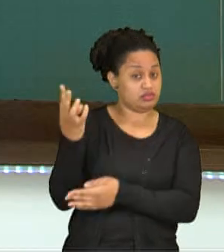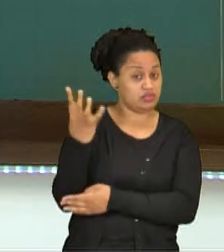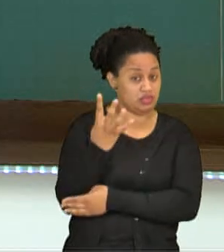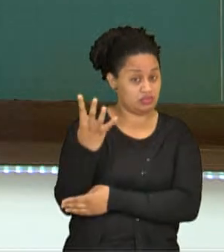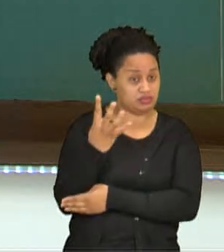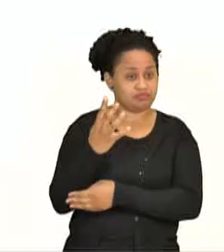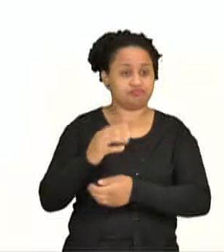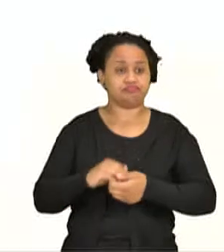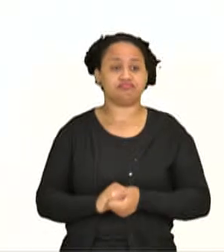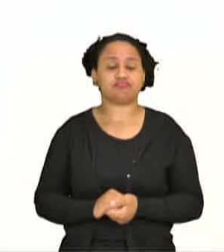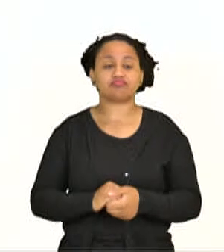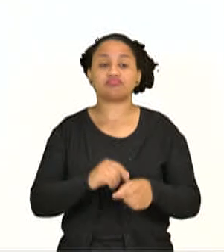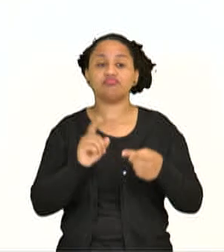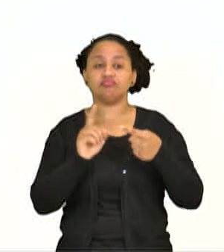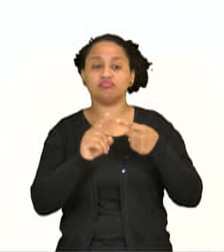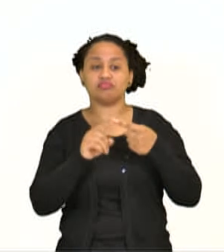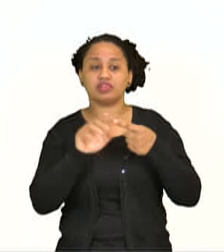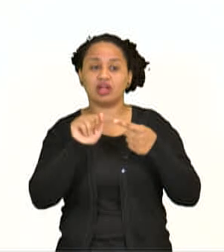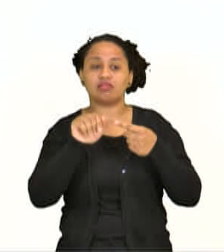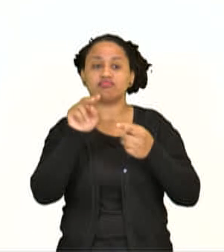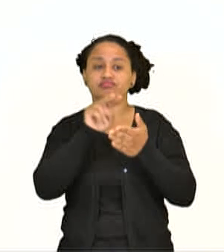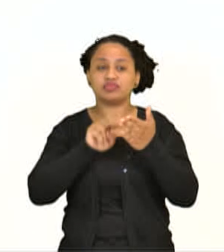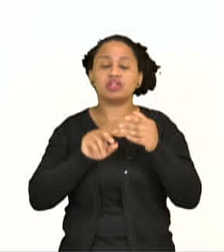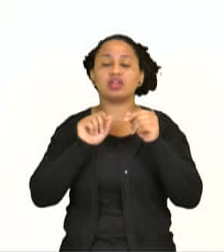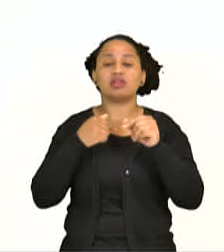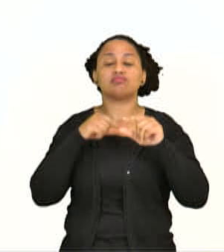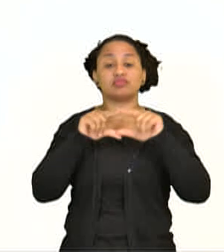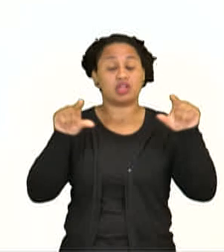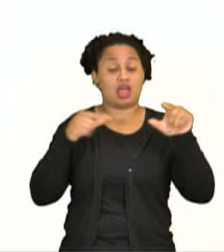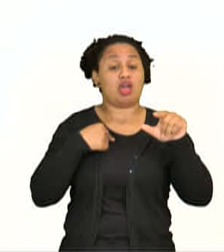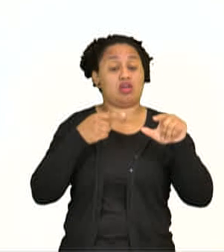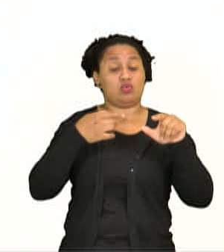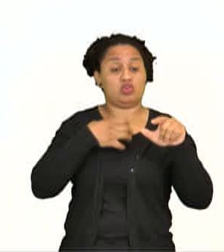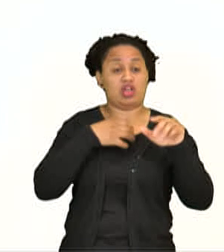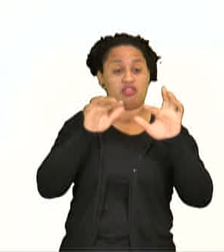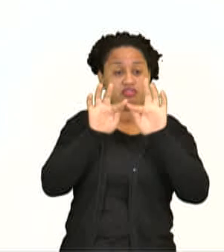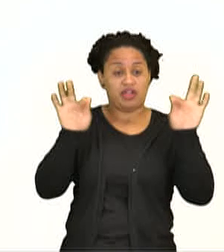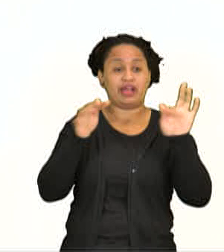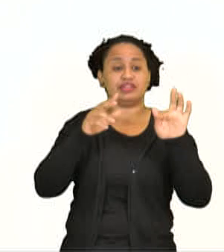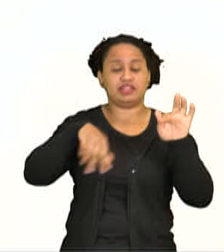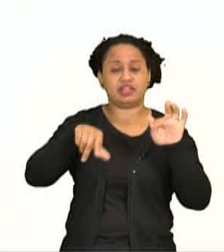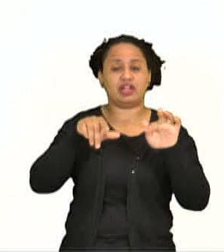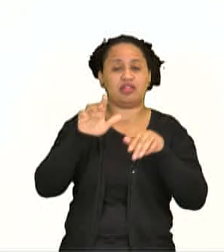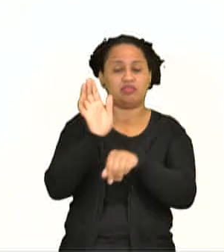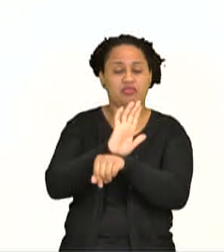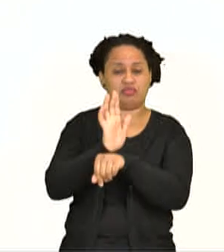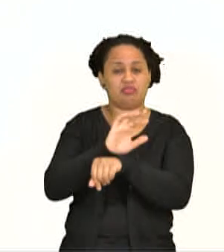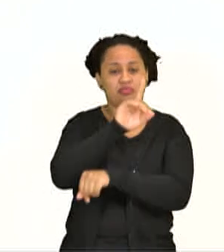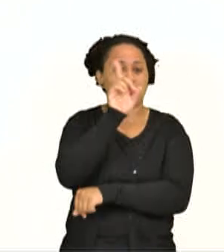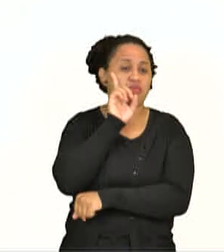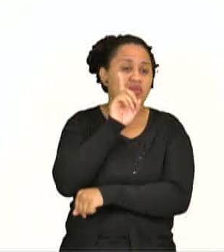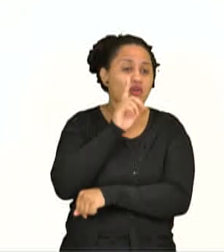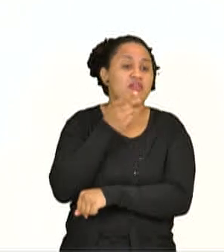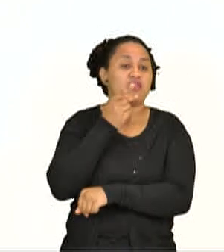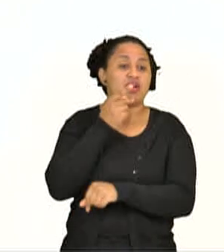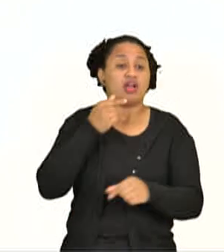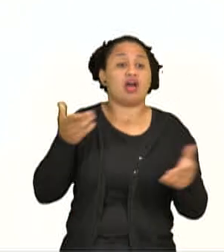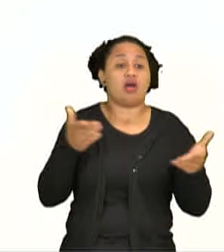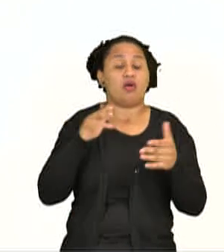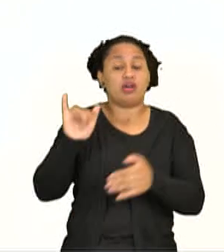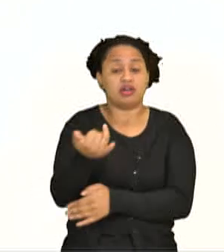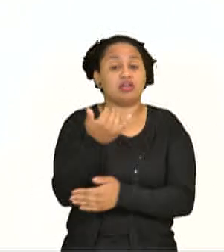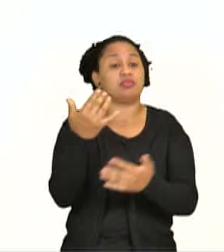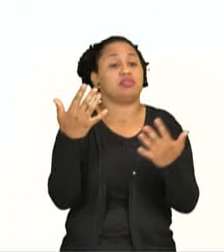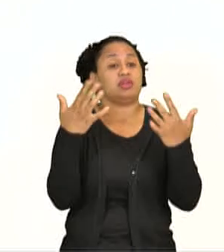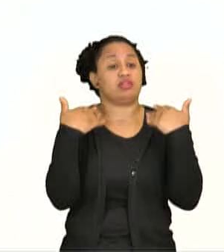relação ao trecho. Releia, no chavão dos críticos de cinema americanos, que agora curtem O Calor. Veja